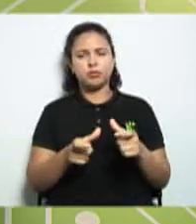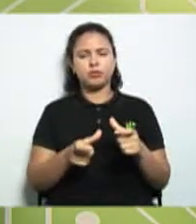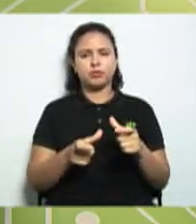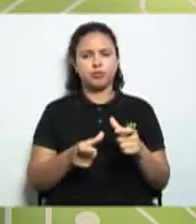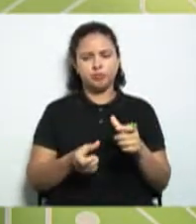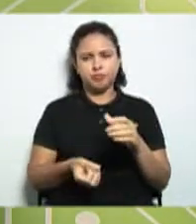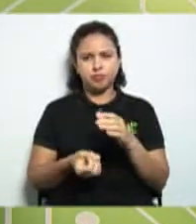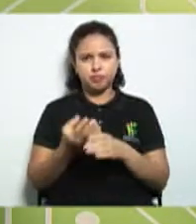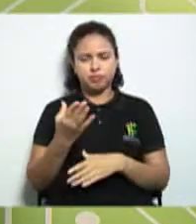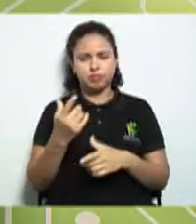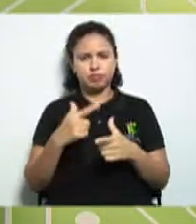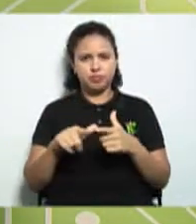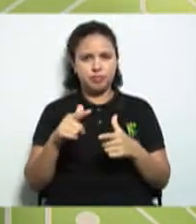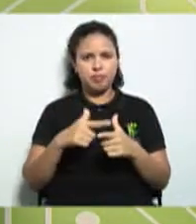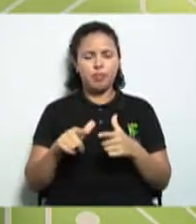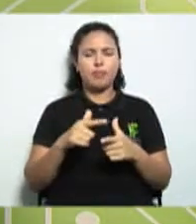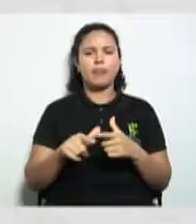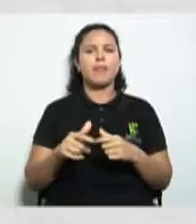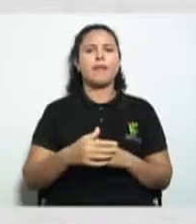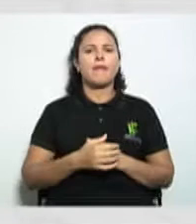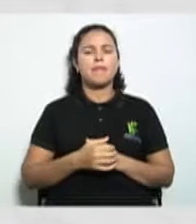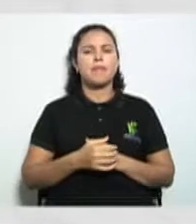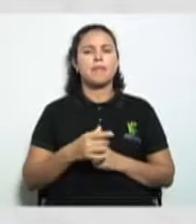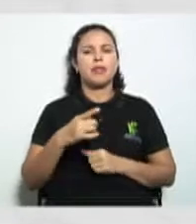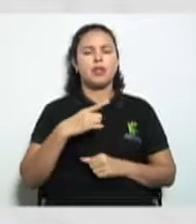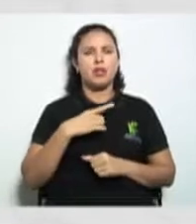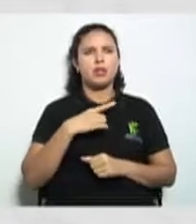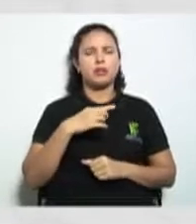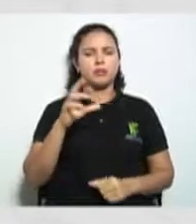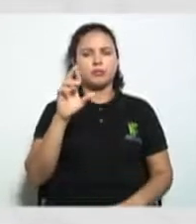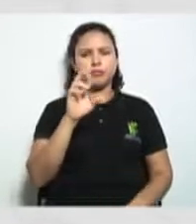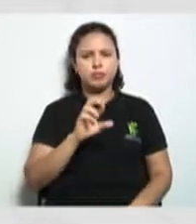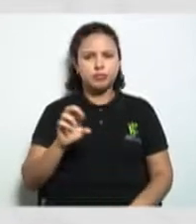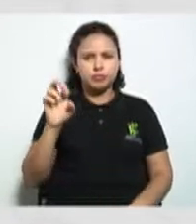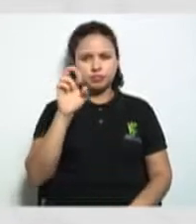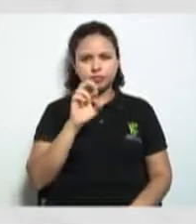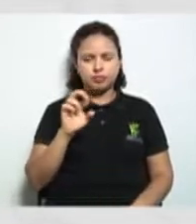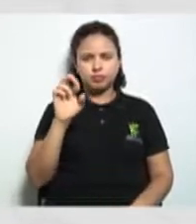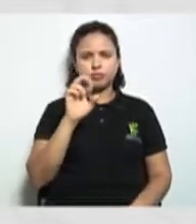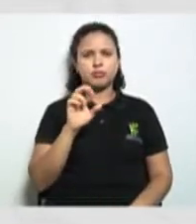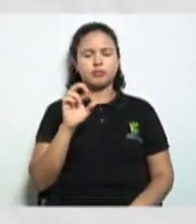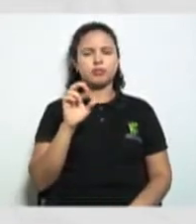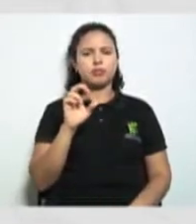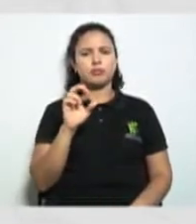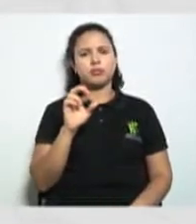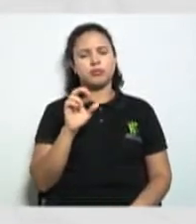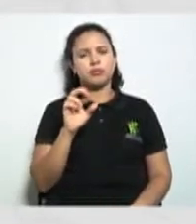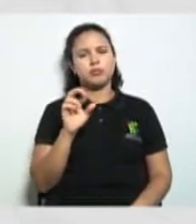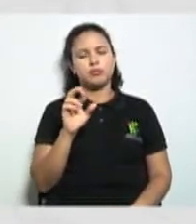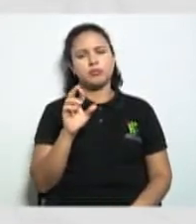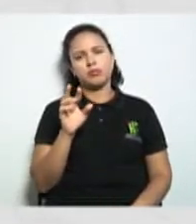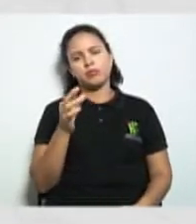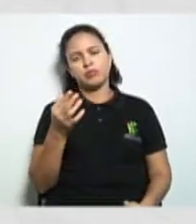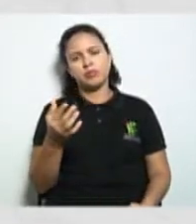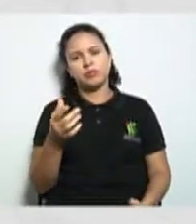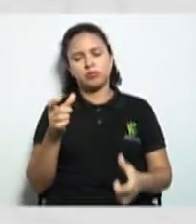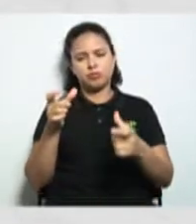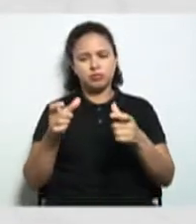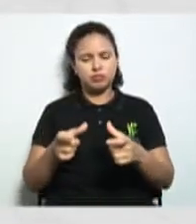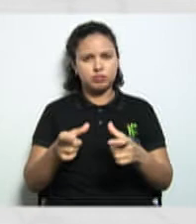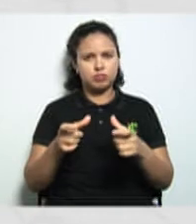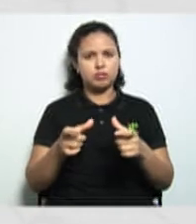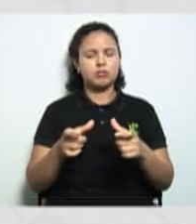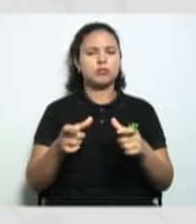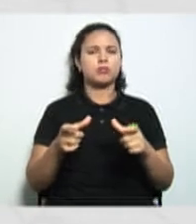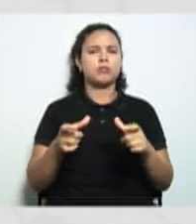os problemas? Olha, surge aí da realidade observável, né? De uma situação emergente, né? Ou